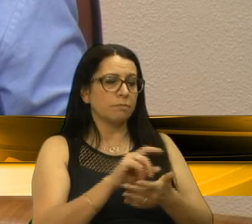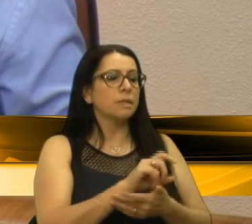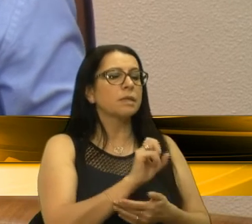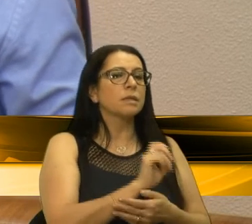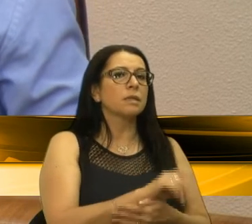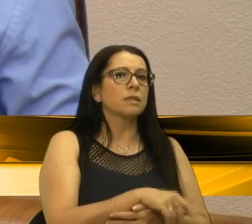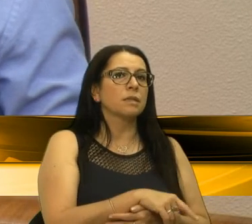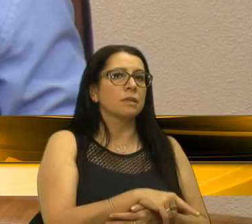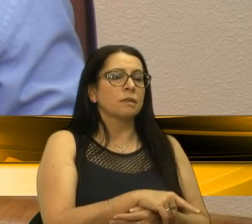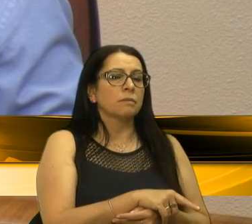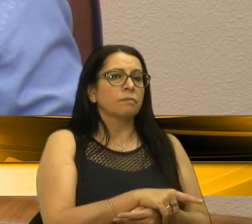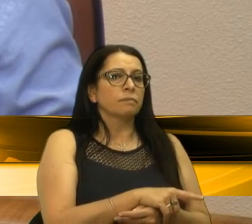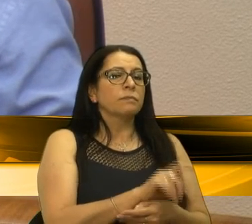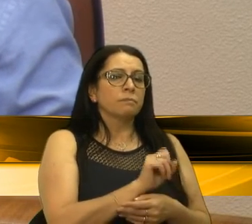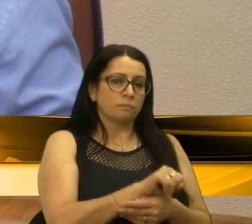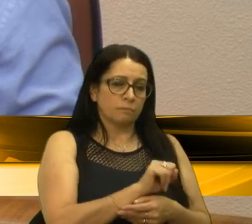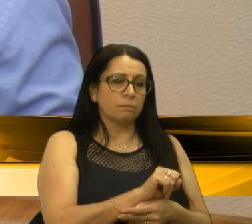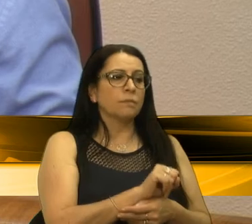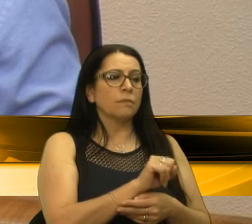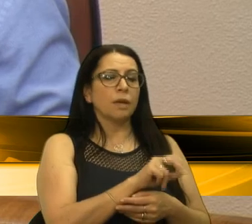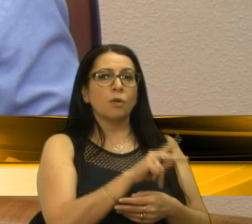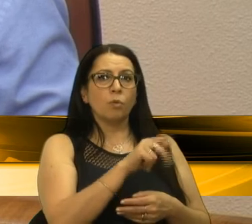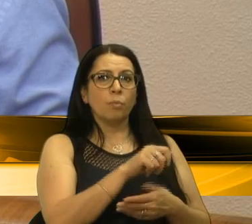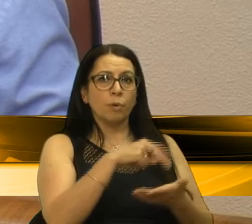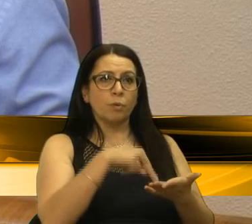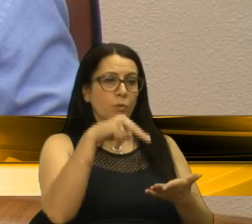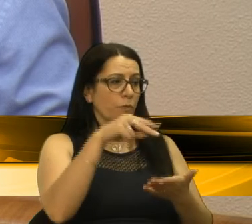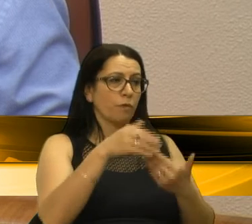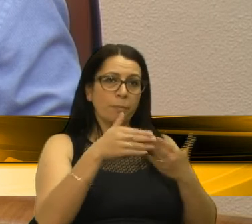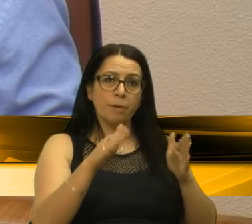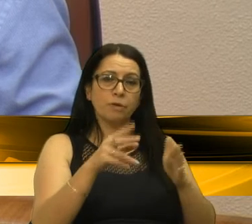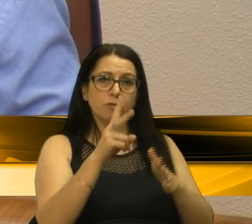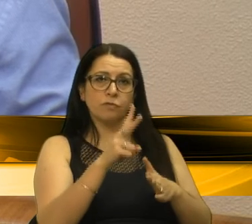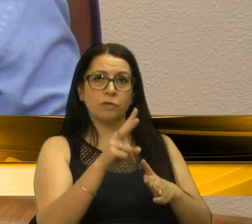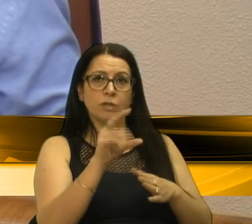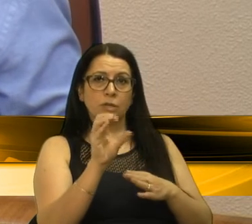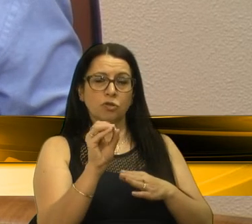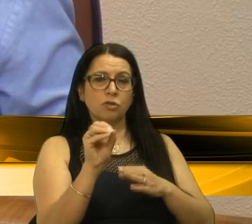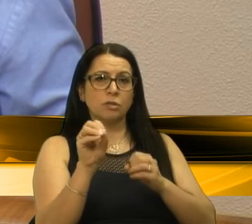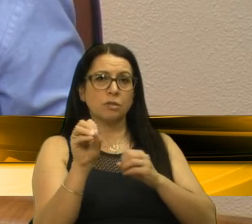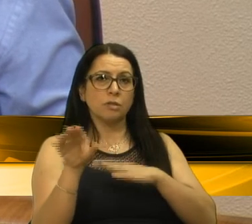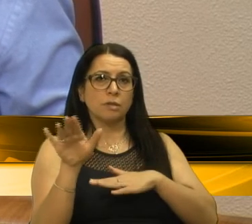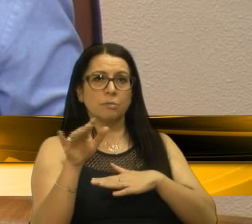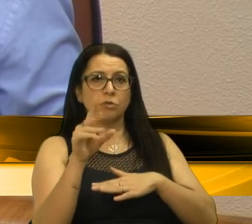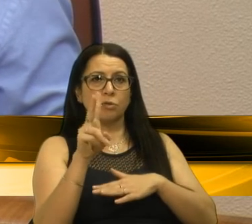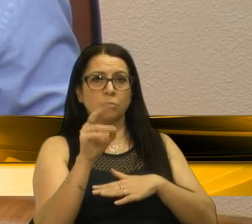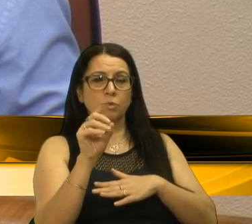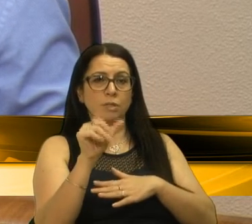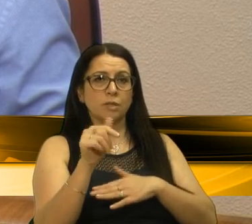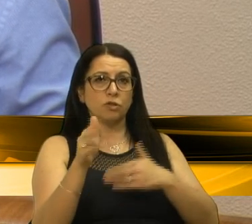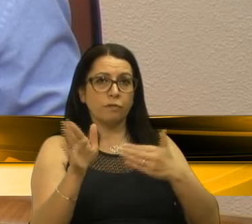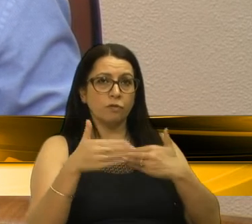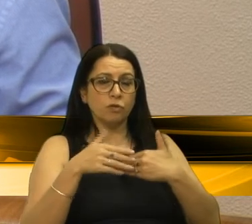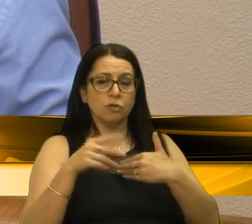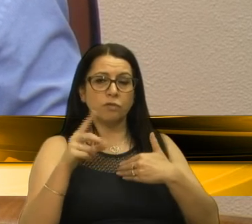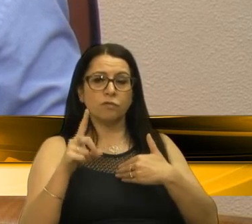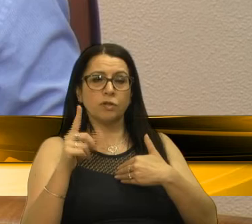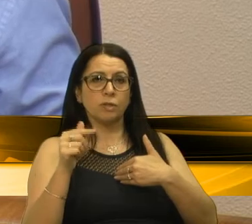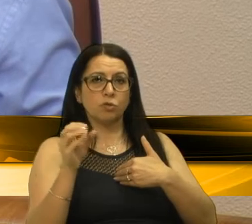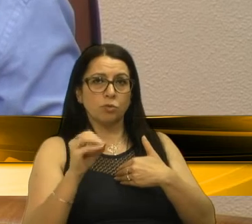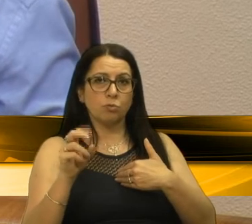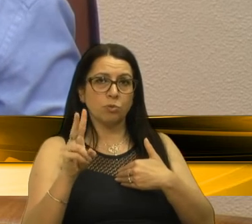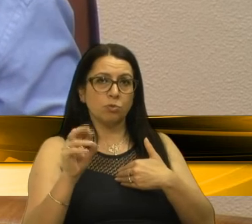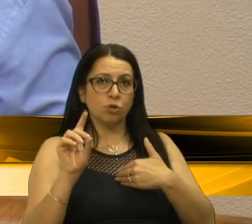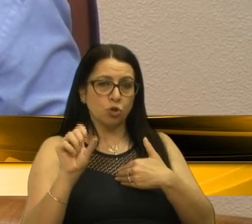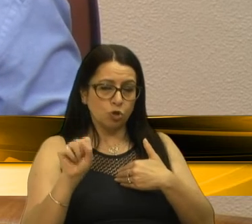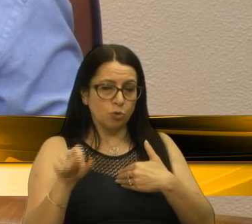Senhor Júlio César Freitas, sim, a UPA Zona Norte, ela foi aberta dia 20 de setembro de 2017. O fechamento do postão ocorreu no dia 17 de outubro de